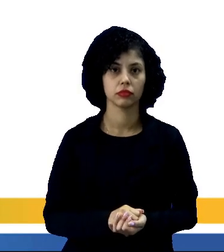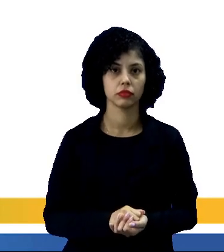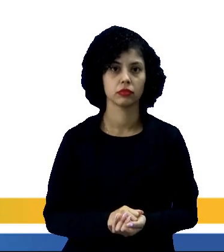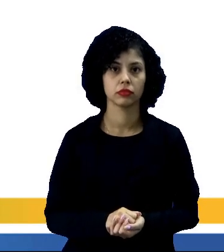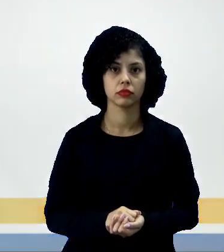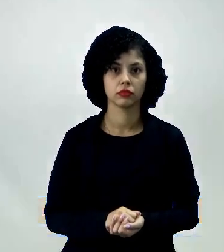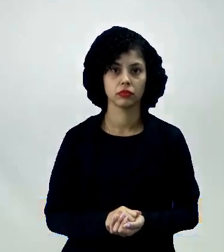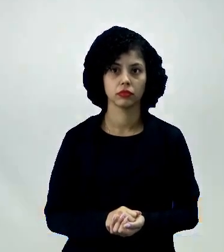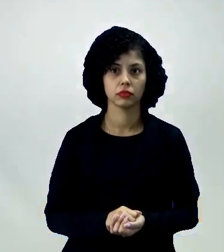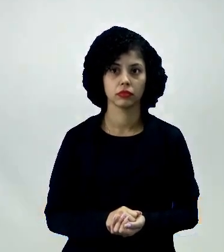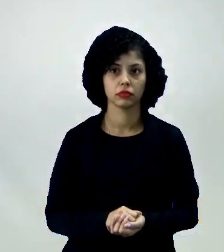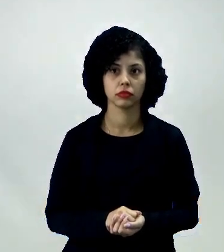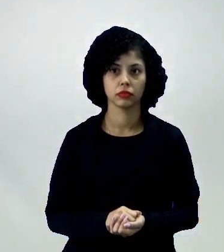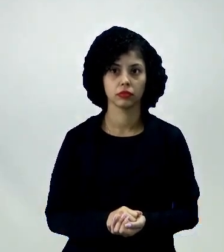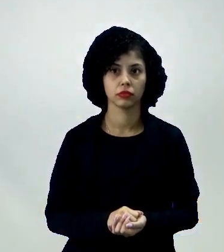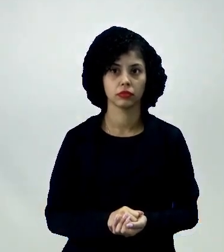Igual